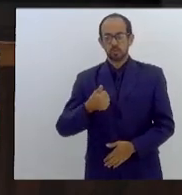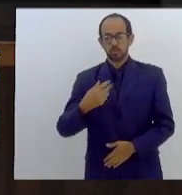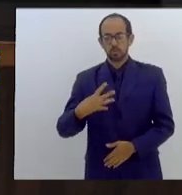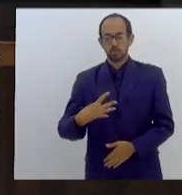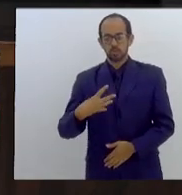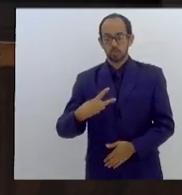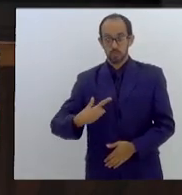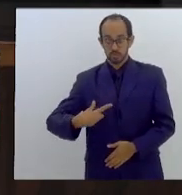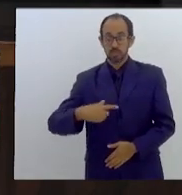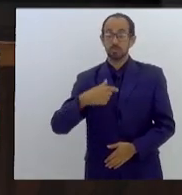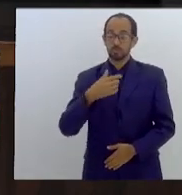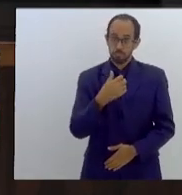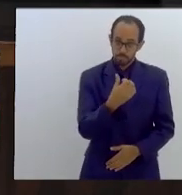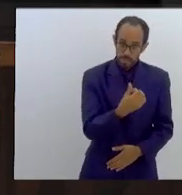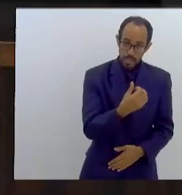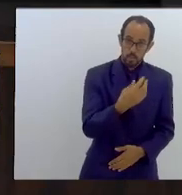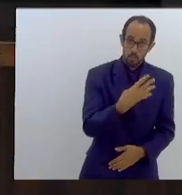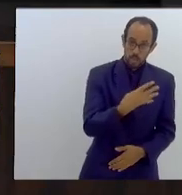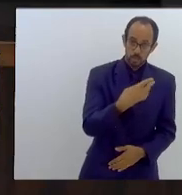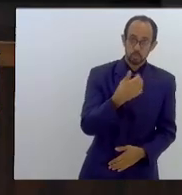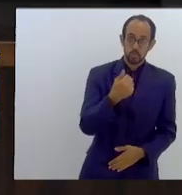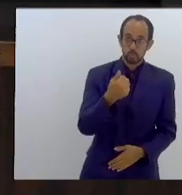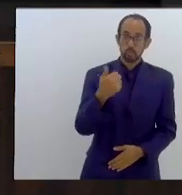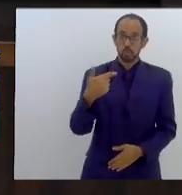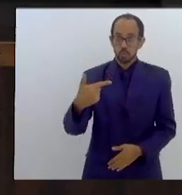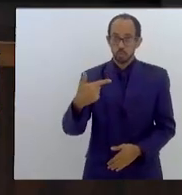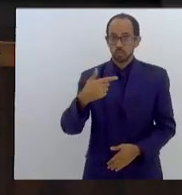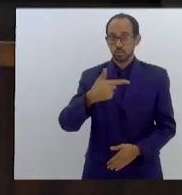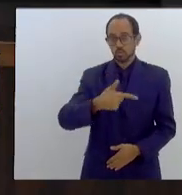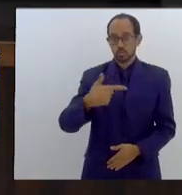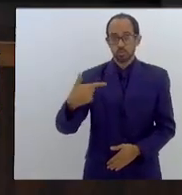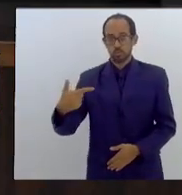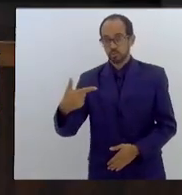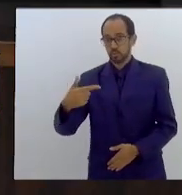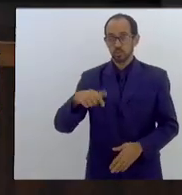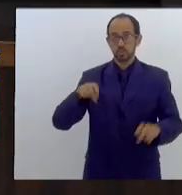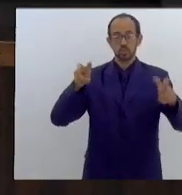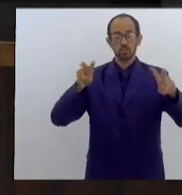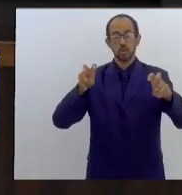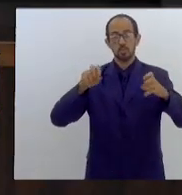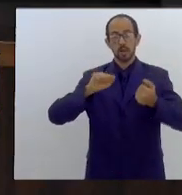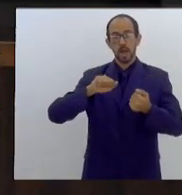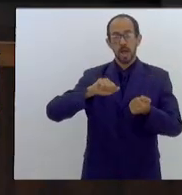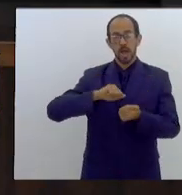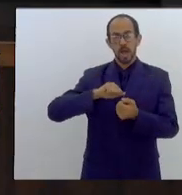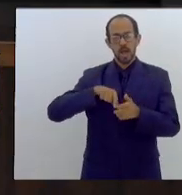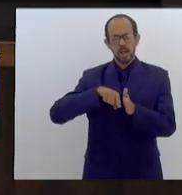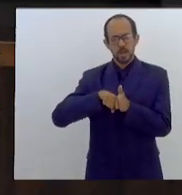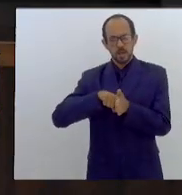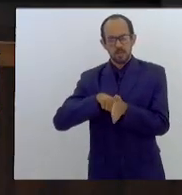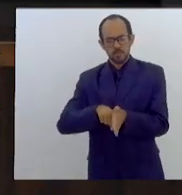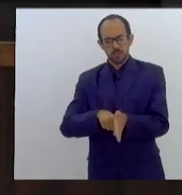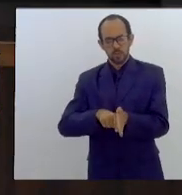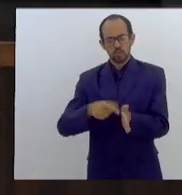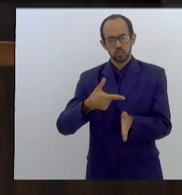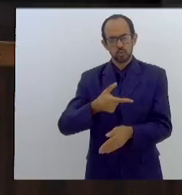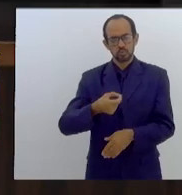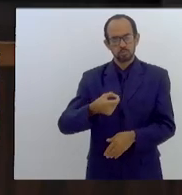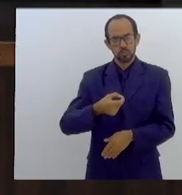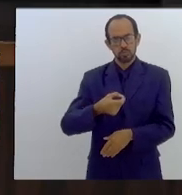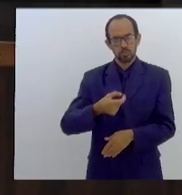autoria do Poder Executivo, mensagem 37 de 22, que dispõe sobre a revisão de 2023 do Plano